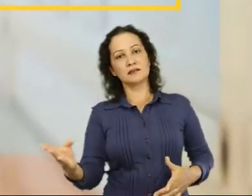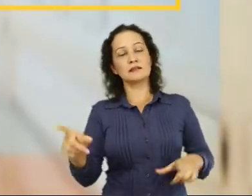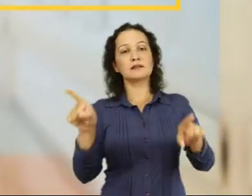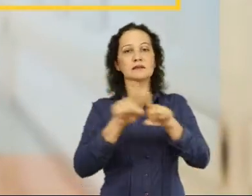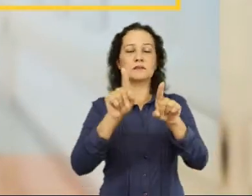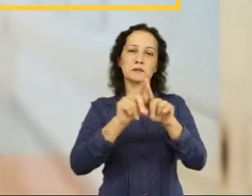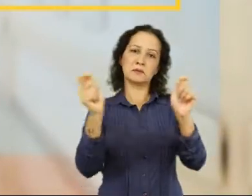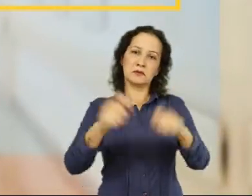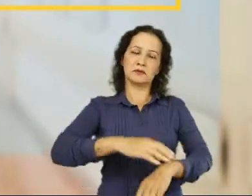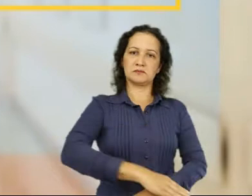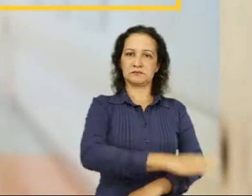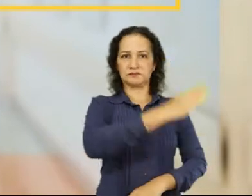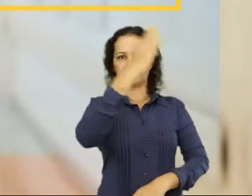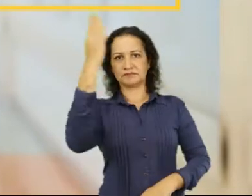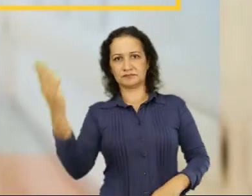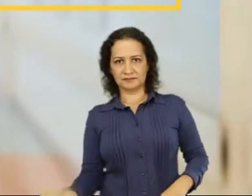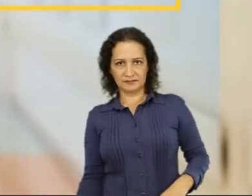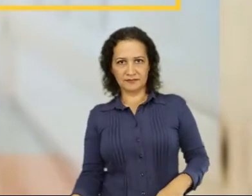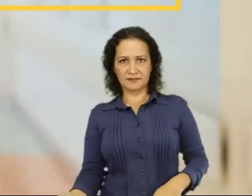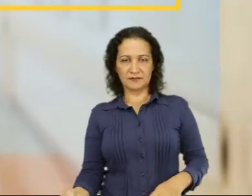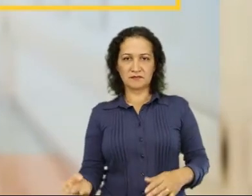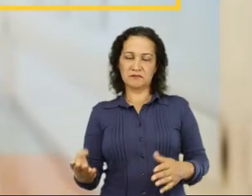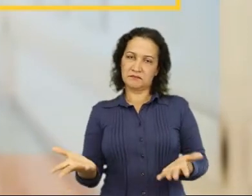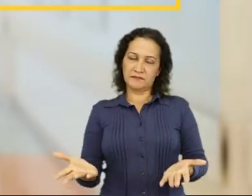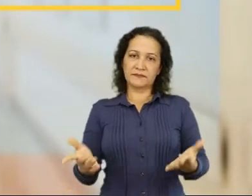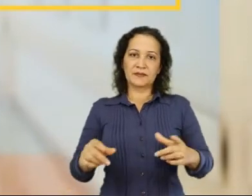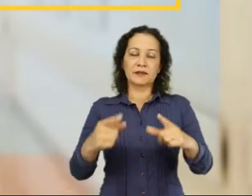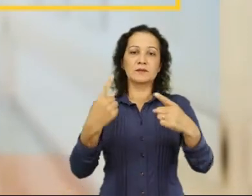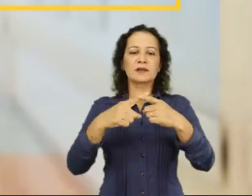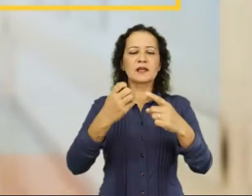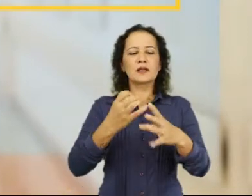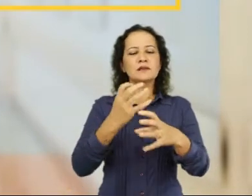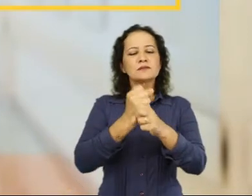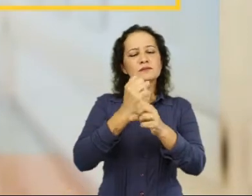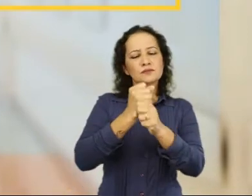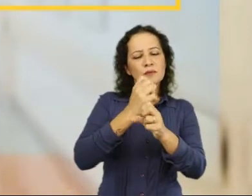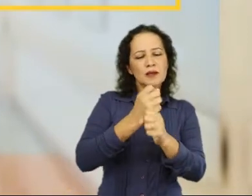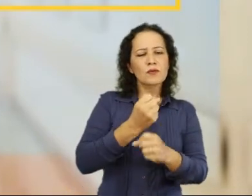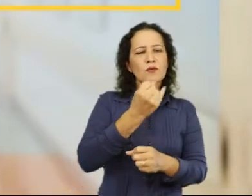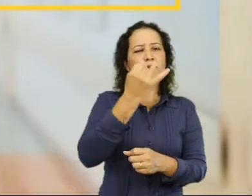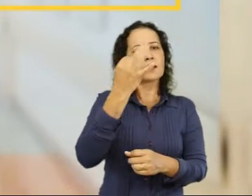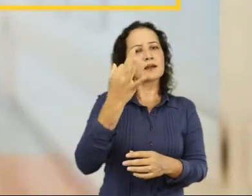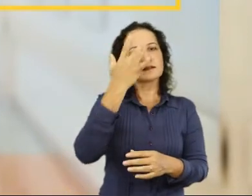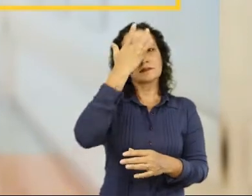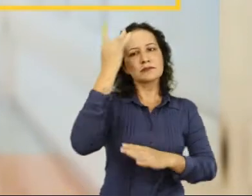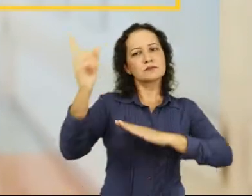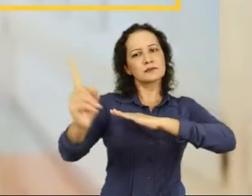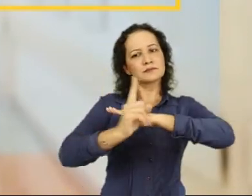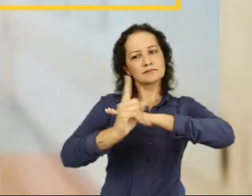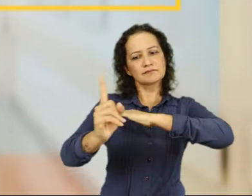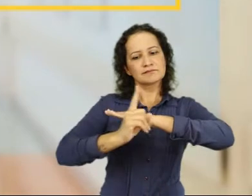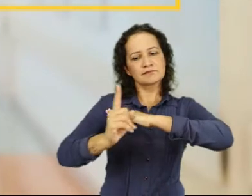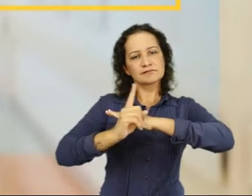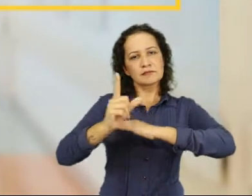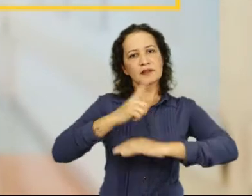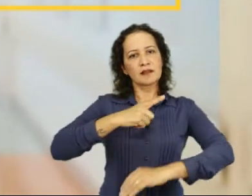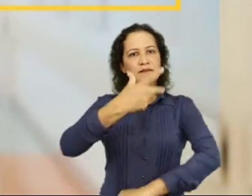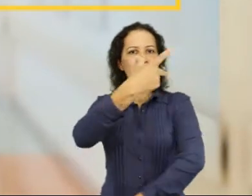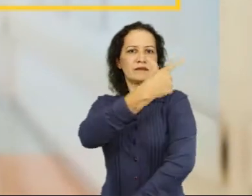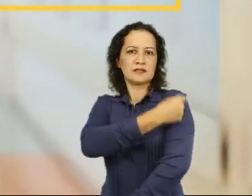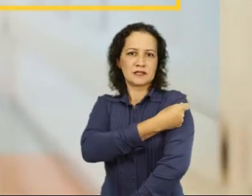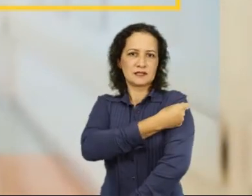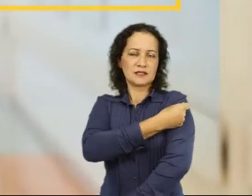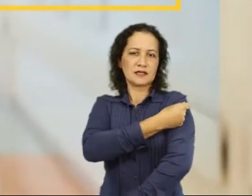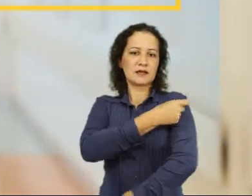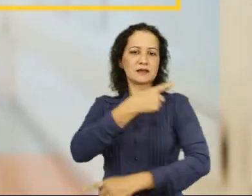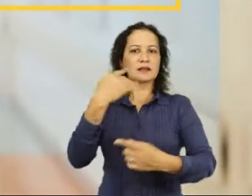para o dia todo. E o levantamento específico de quantas doses, por exemplo, pode-se levar em consideração o histórico dessa